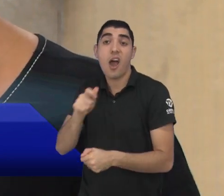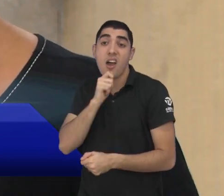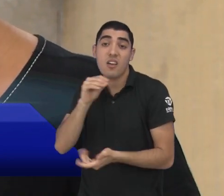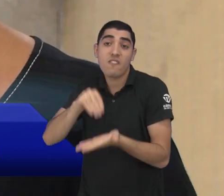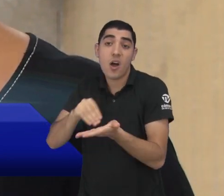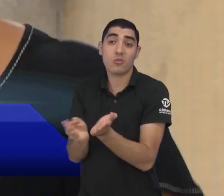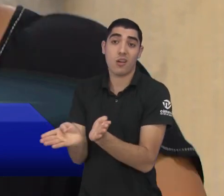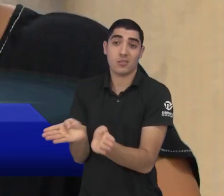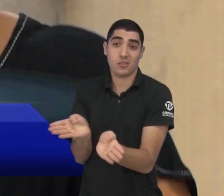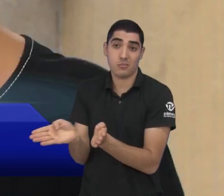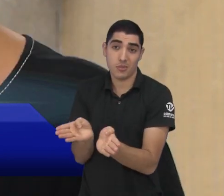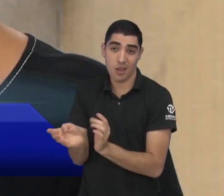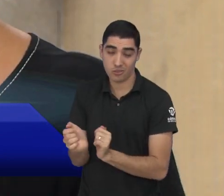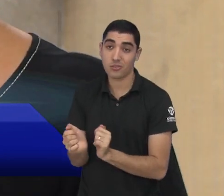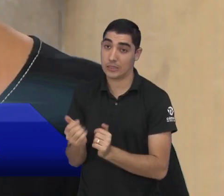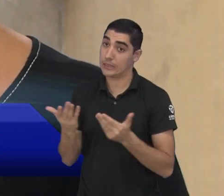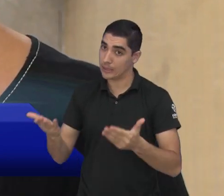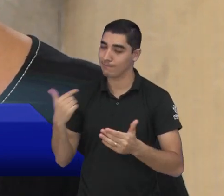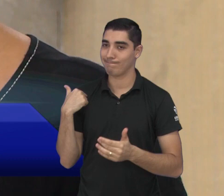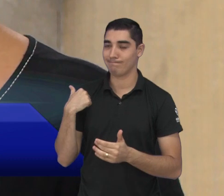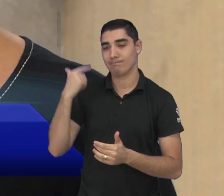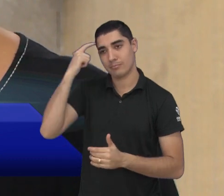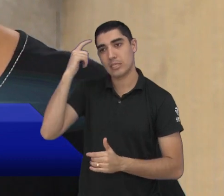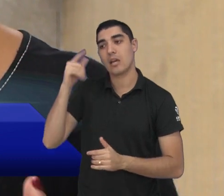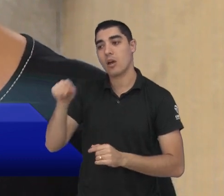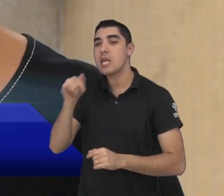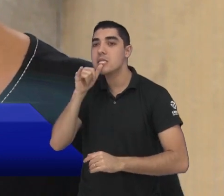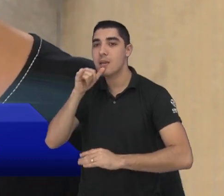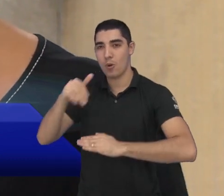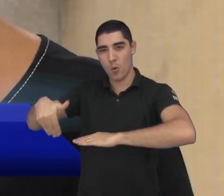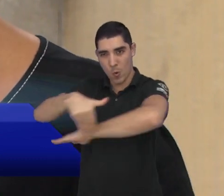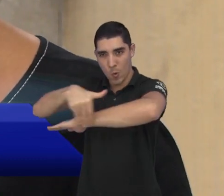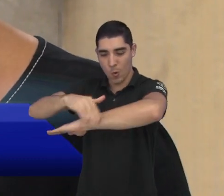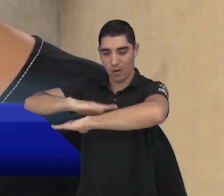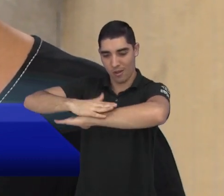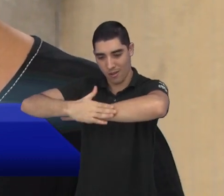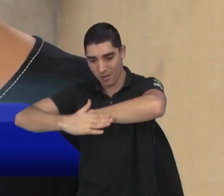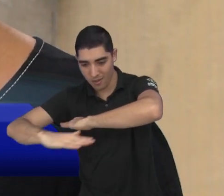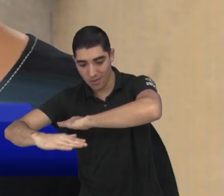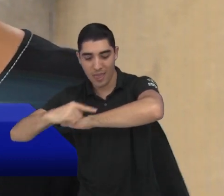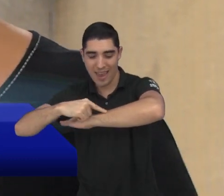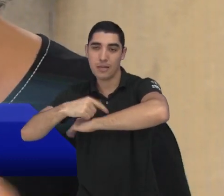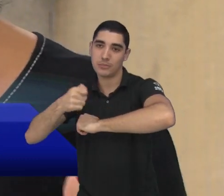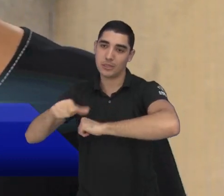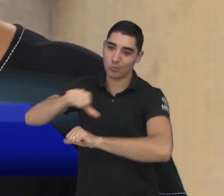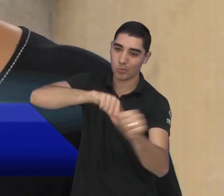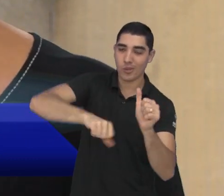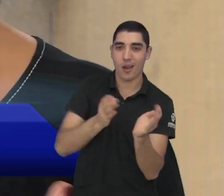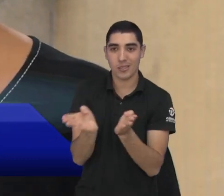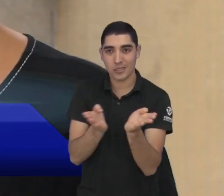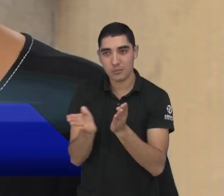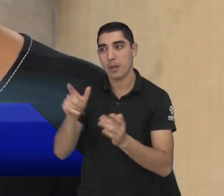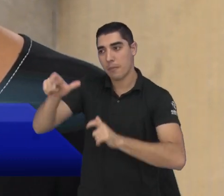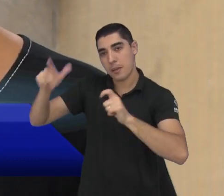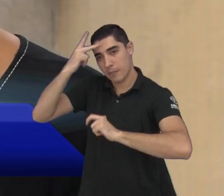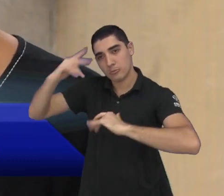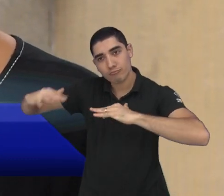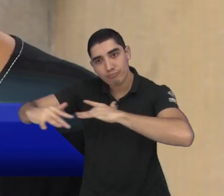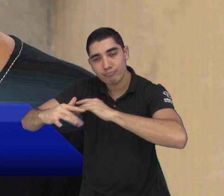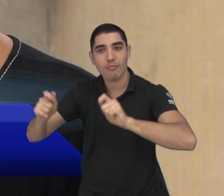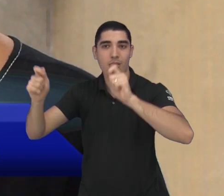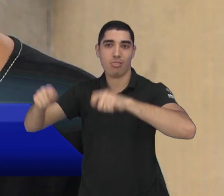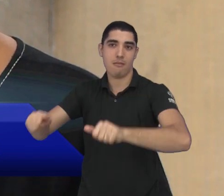acessíveis, então eu vou ter que pensar numa outra estrutura de calçadas, por exemplo, ou, né, dessa mobilidade